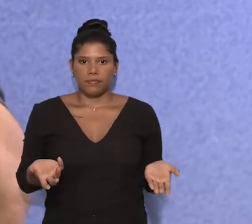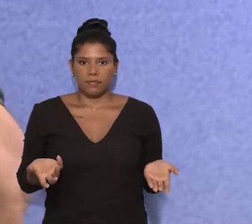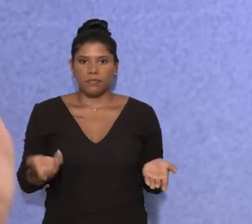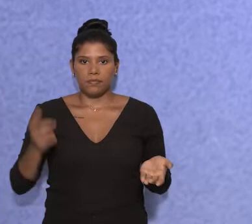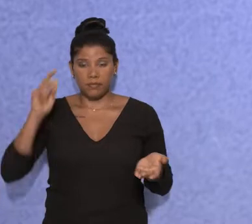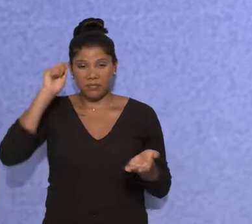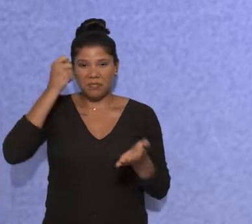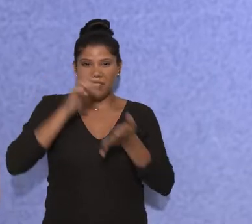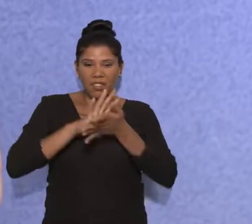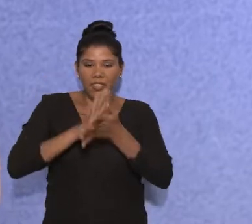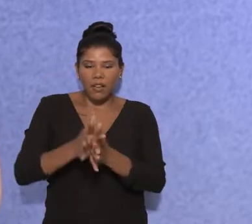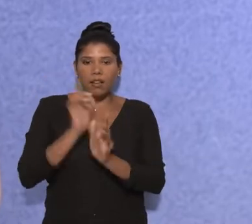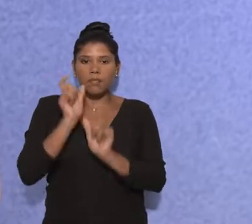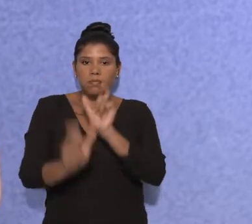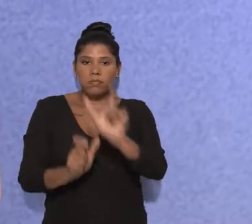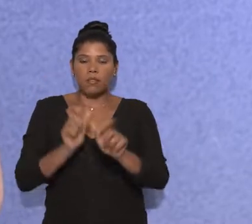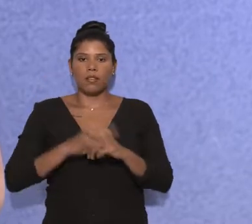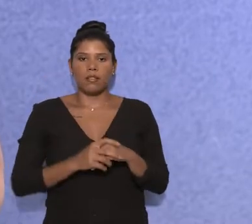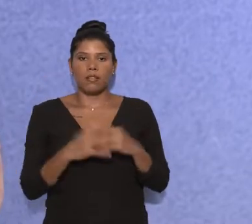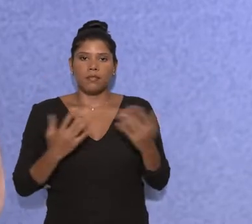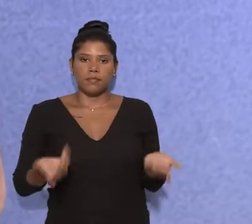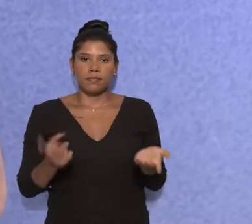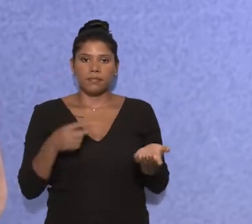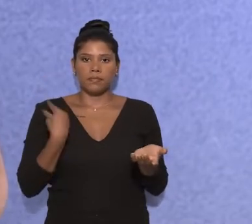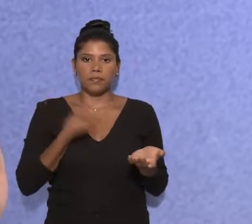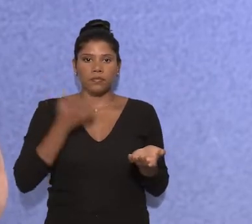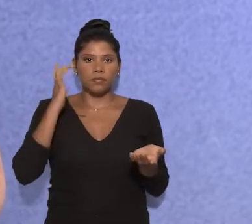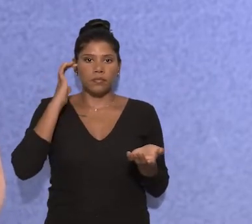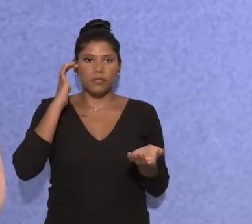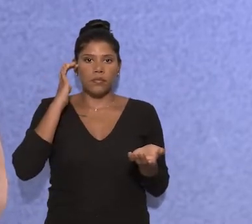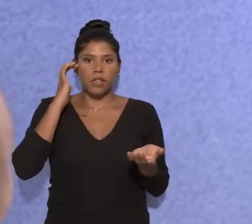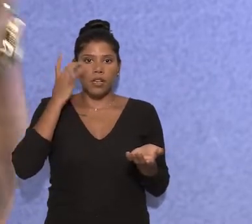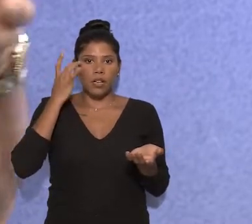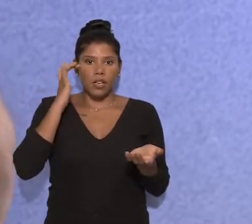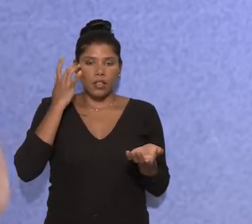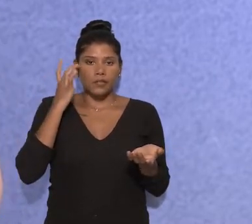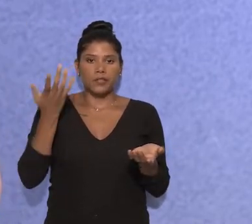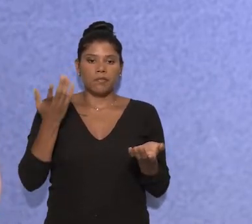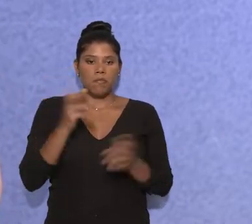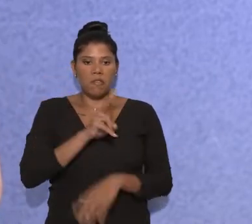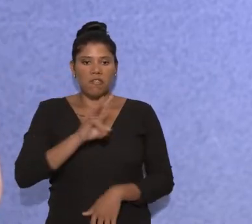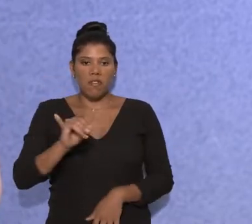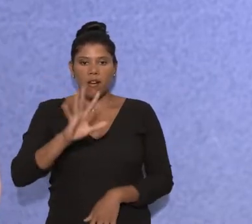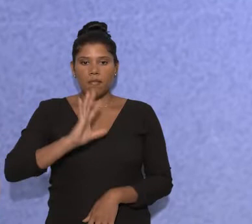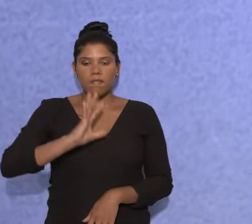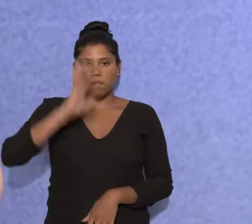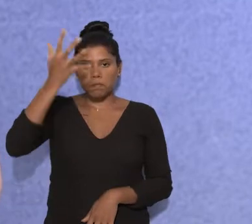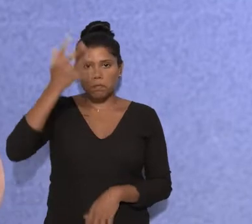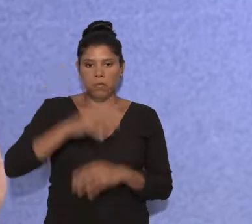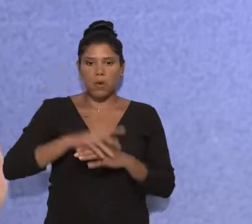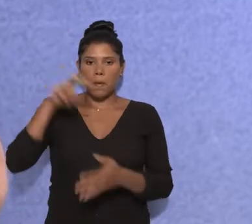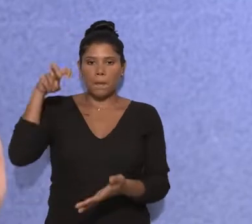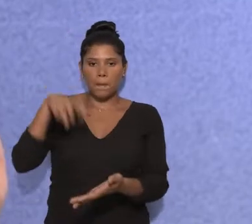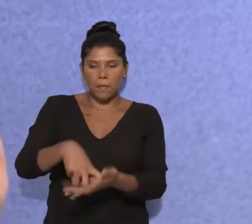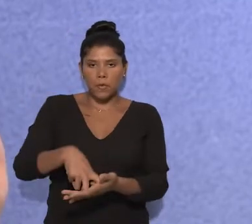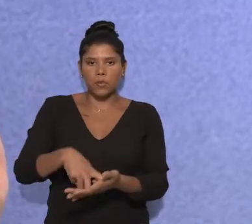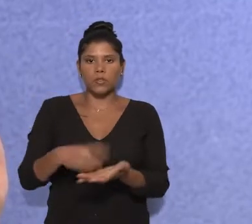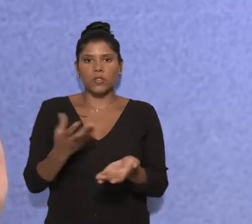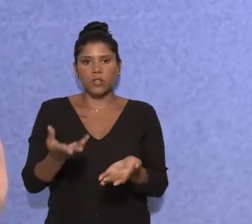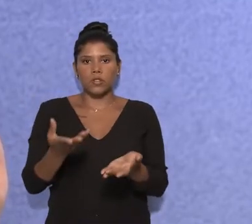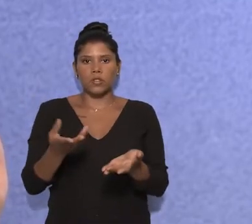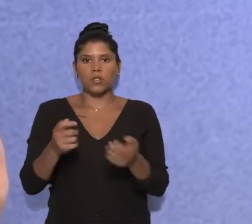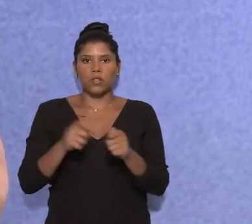todos os aspectos. Aí, quando a gente espera que a Conmebol tome providências e puna com rigor